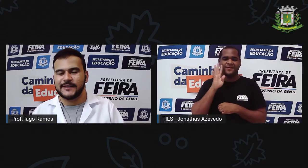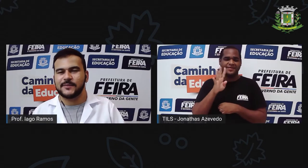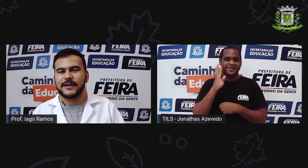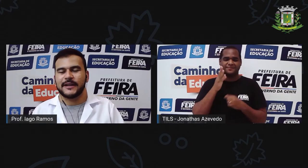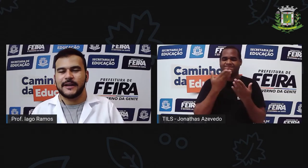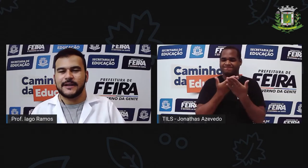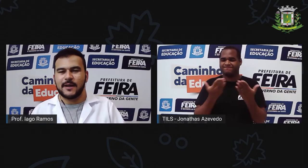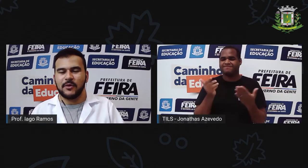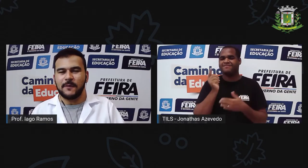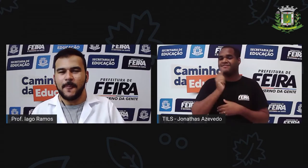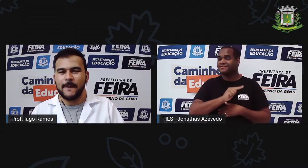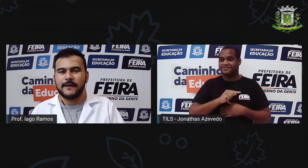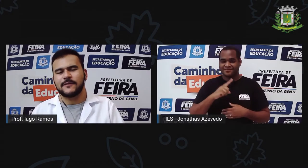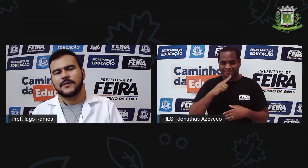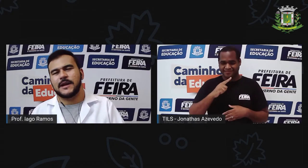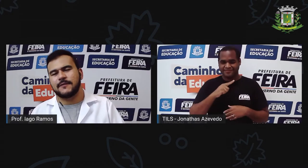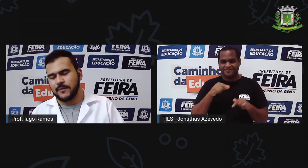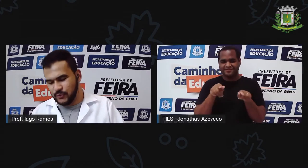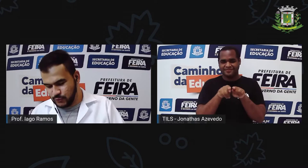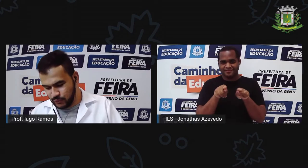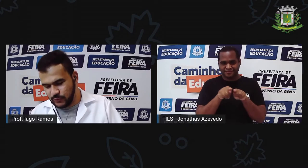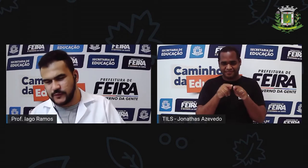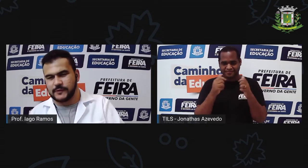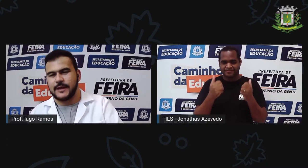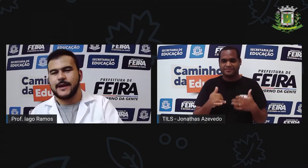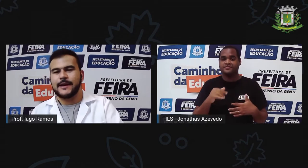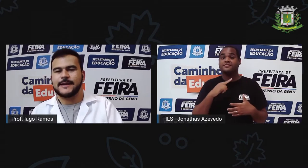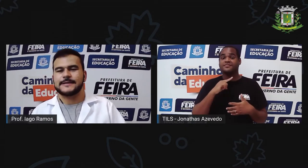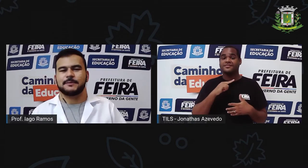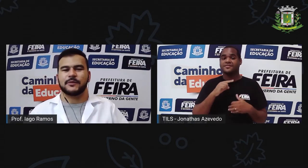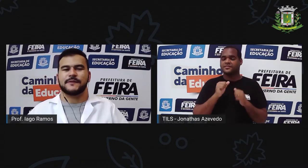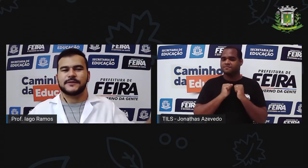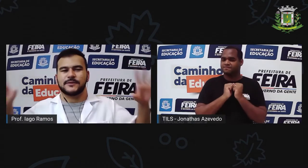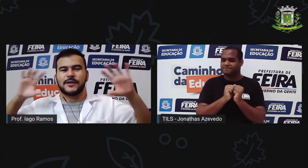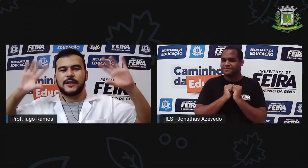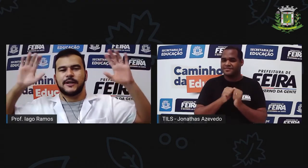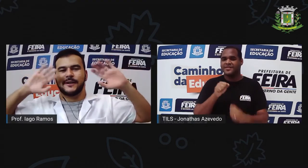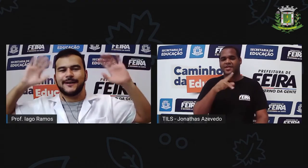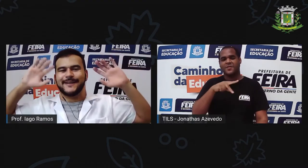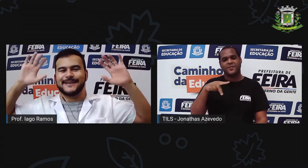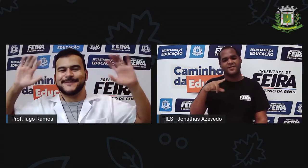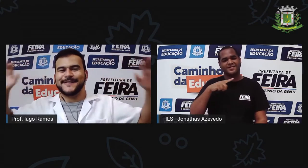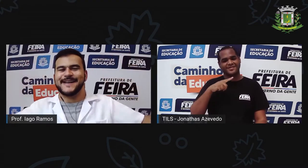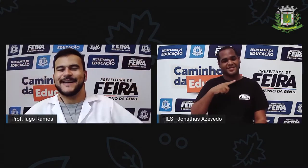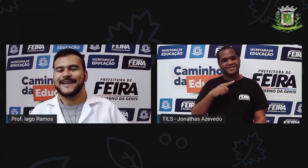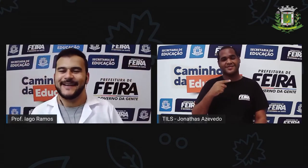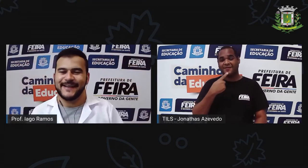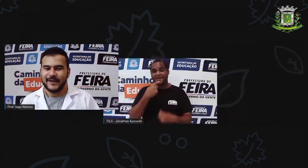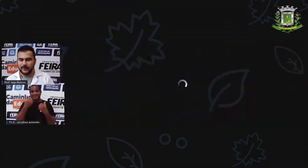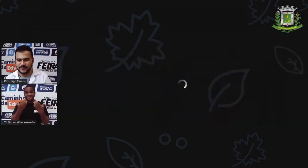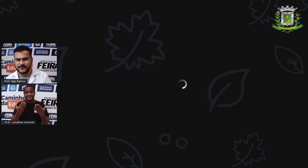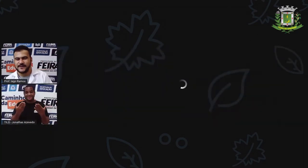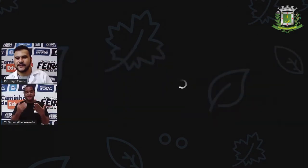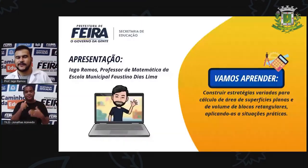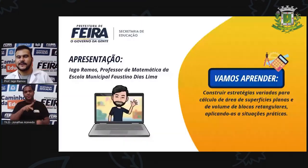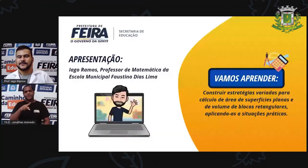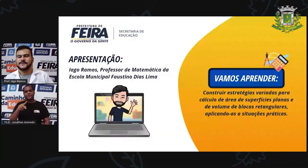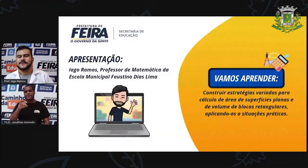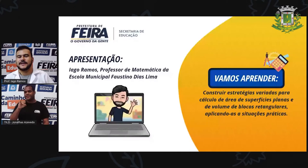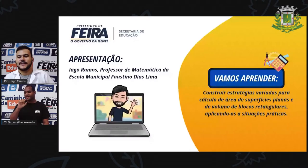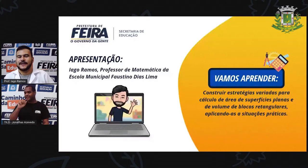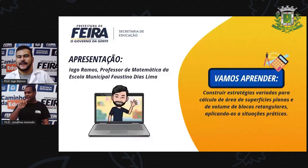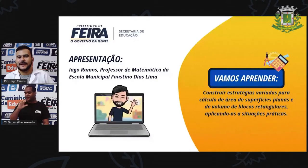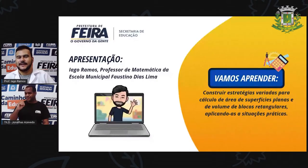consegue também, tá bom? Então vamos lá, vamos juntos, esse professor aqui que fala é o professor Iago